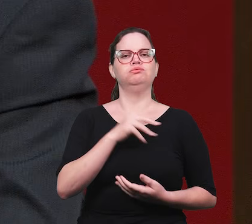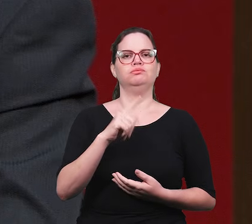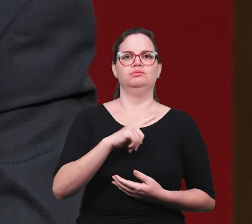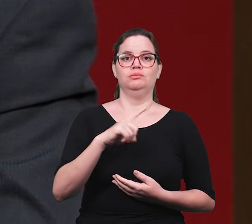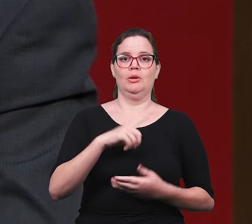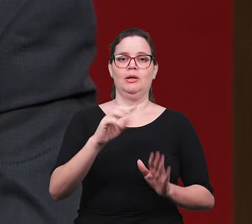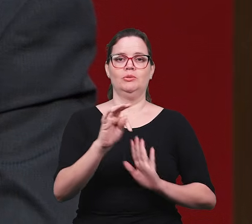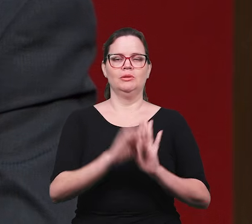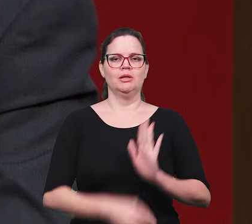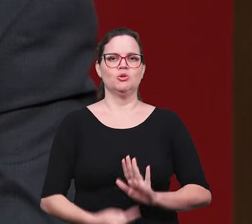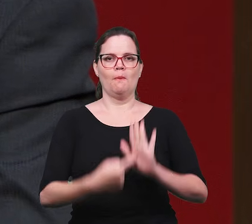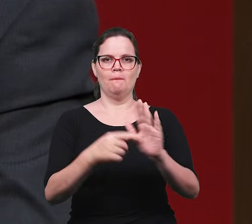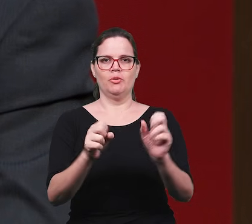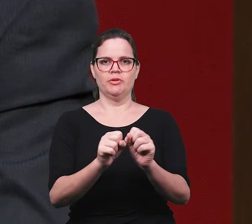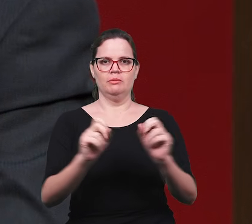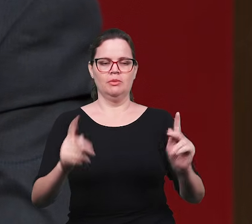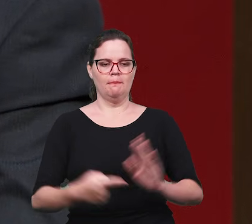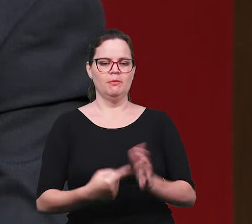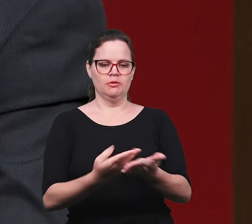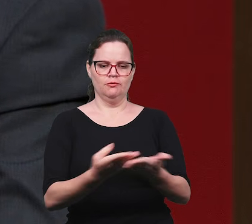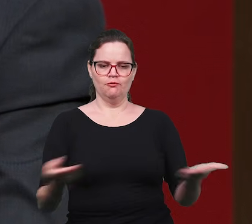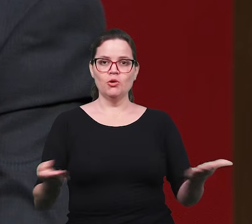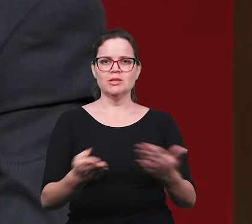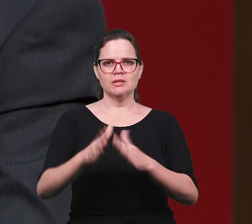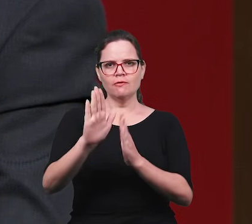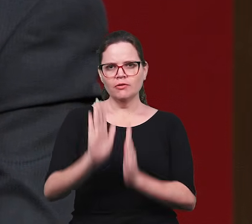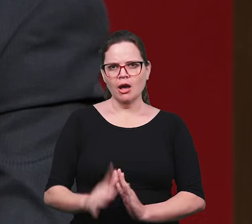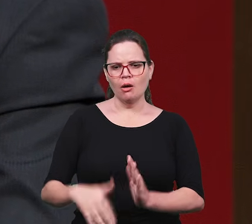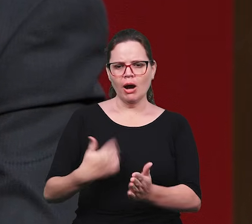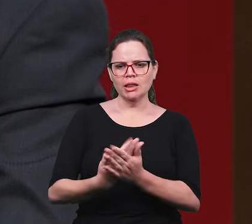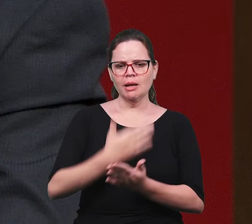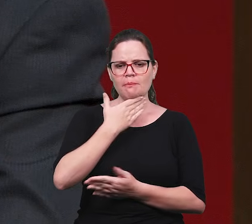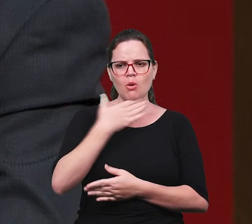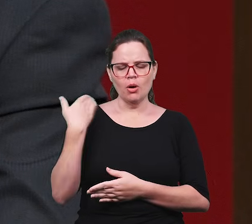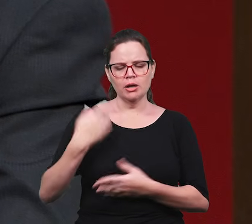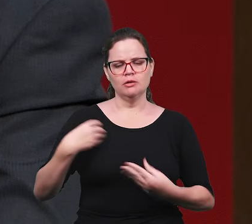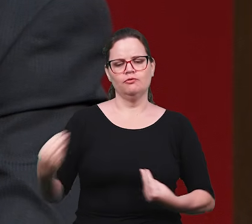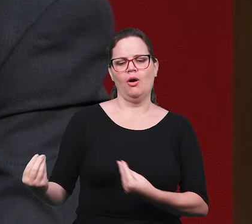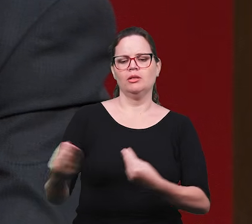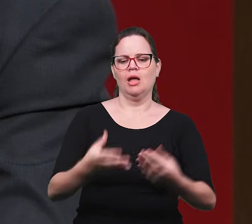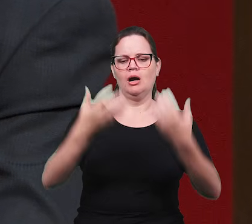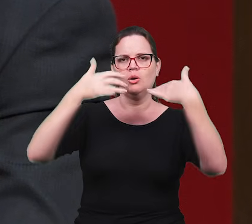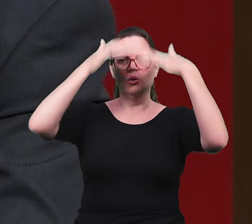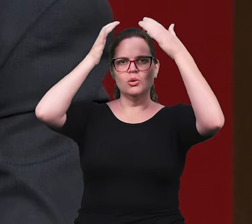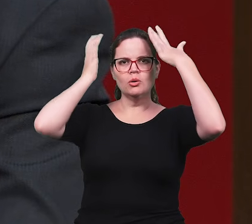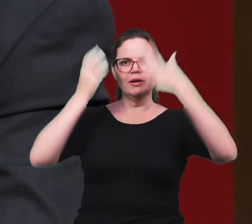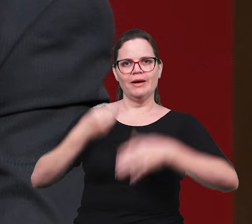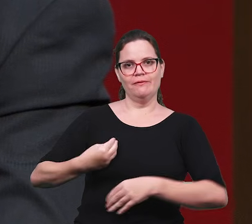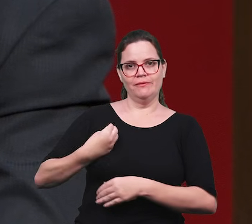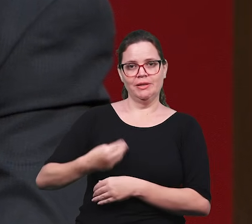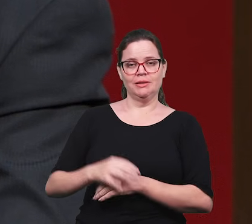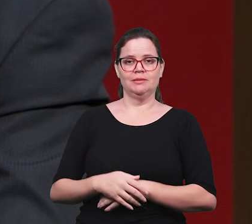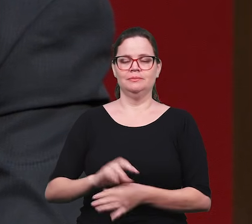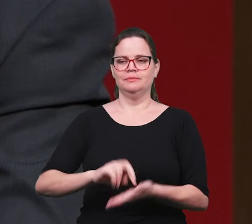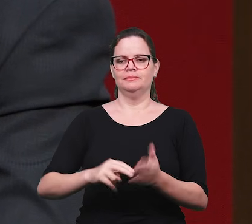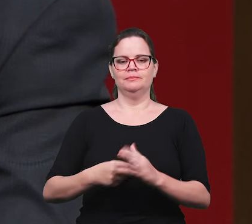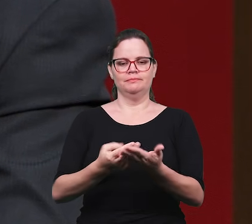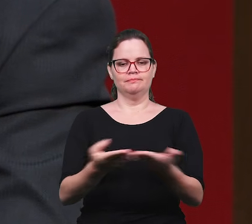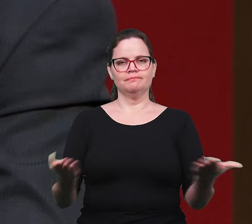ser fiel até a morte, dar-te-ei a coroa da vida. Então, representando ali irmãos